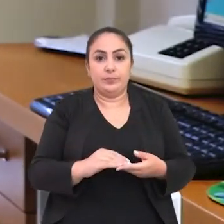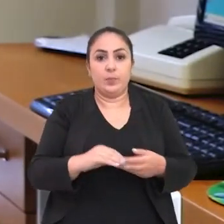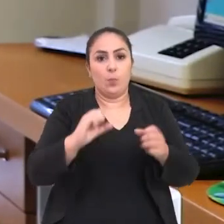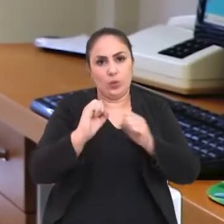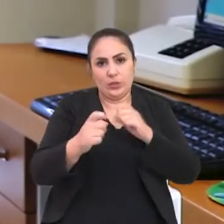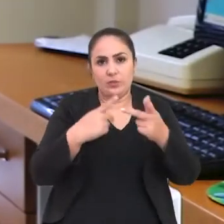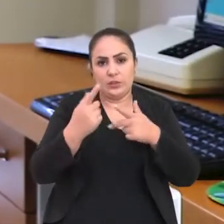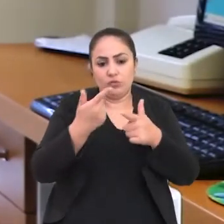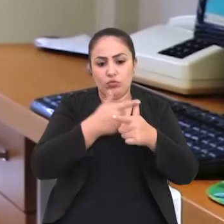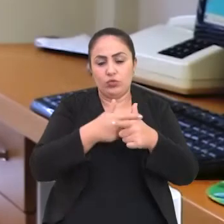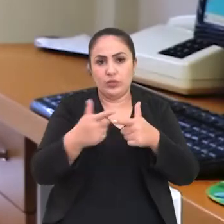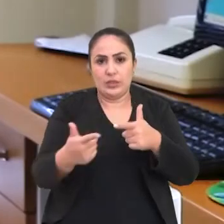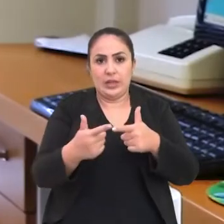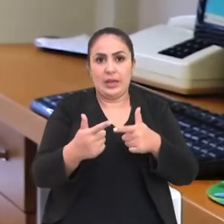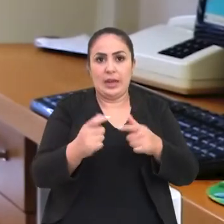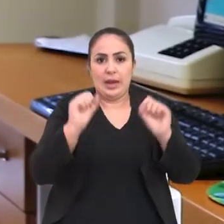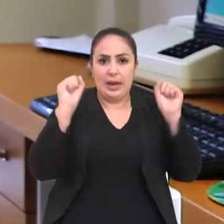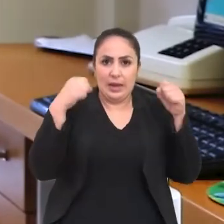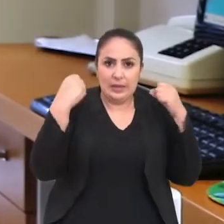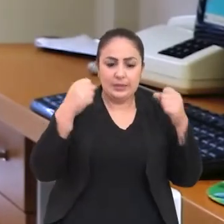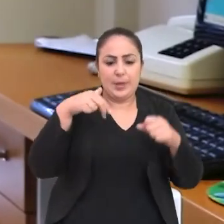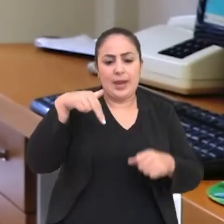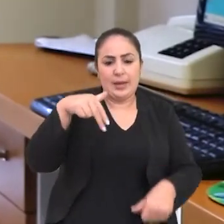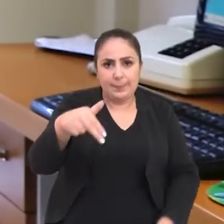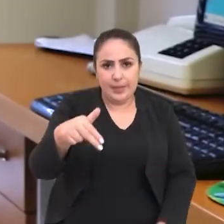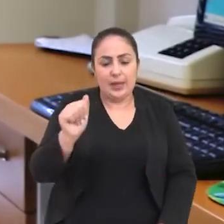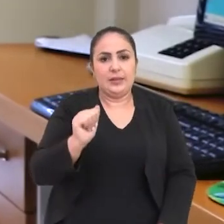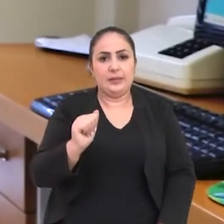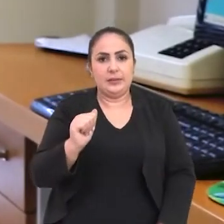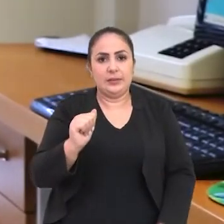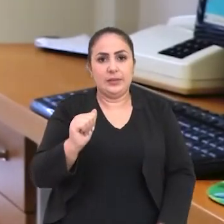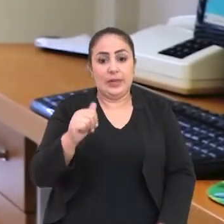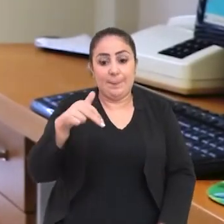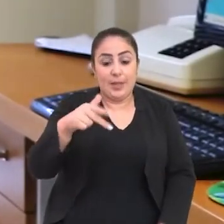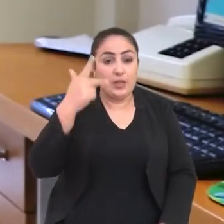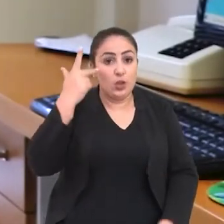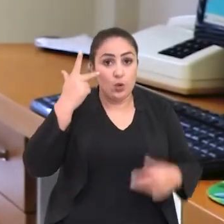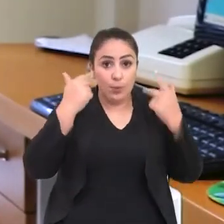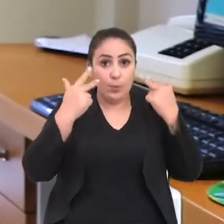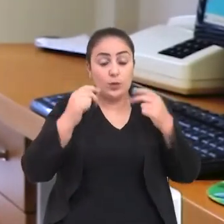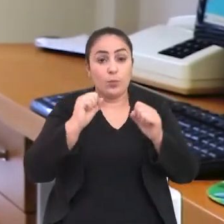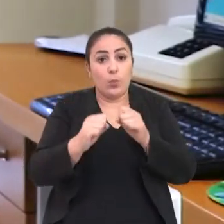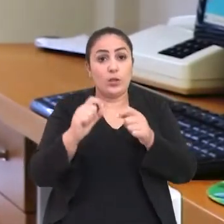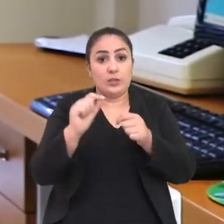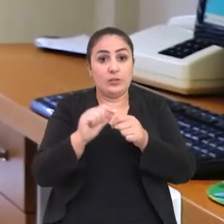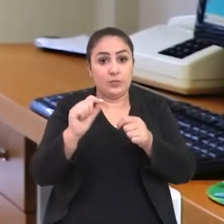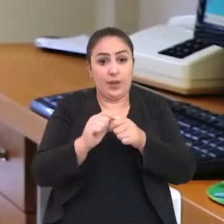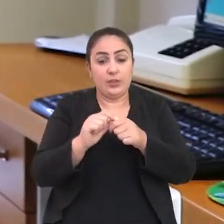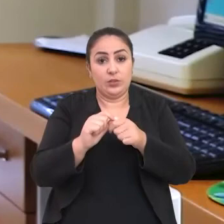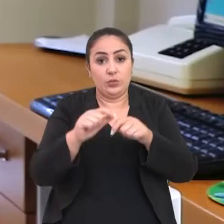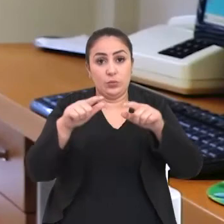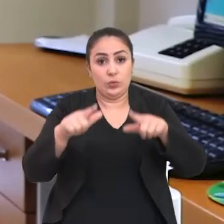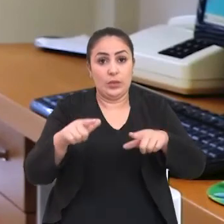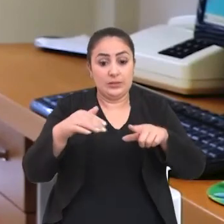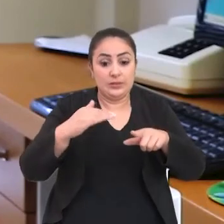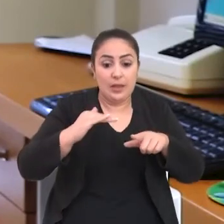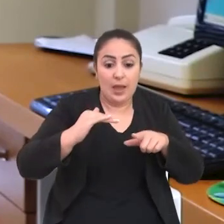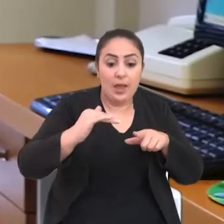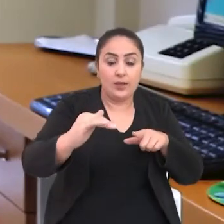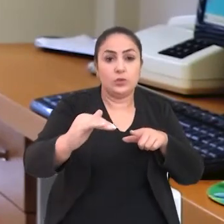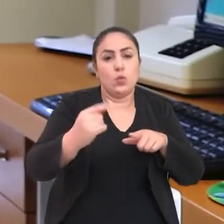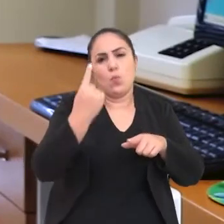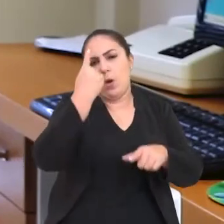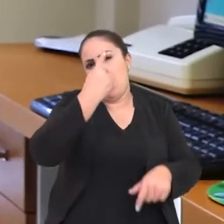semana. Então poderiam ser divididos, academia, caminhadas. A caminhada normalmente pode ser feita no plano.